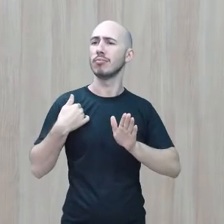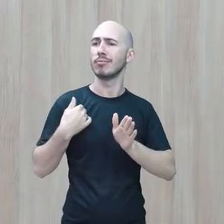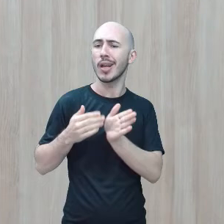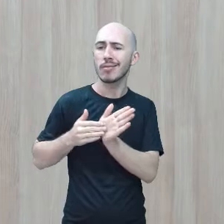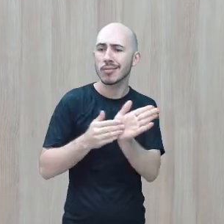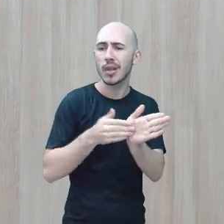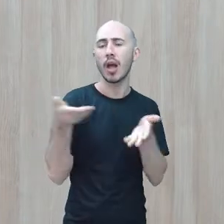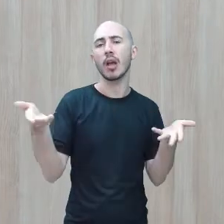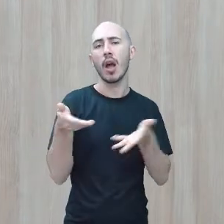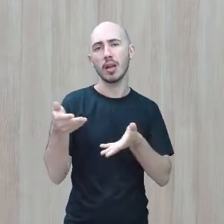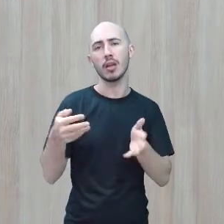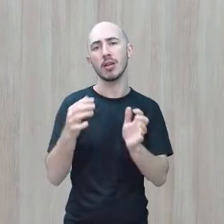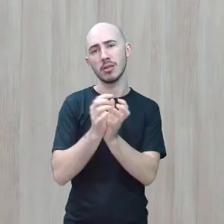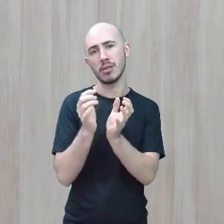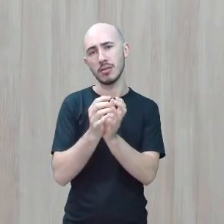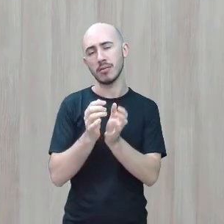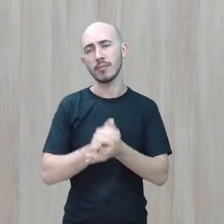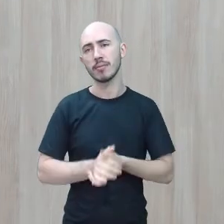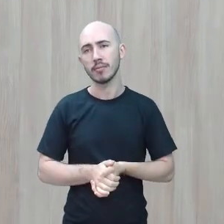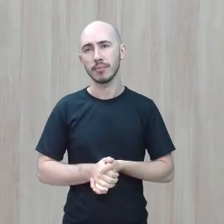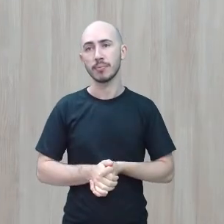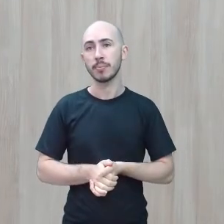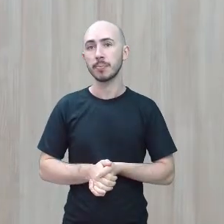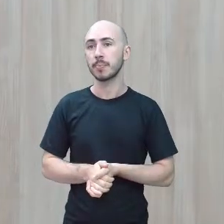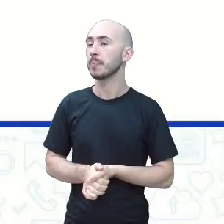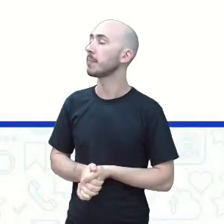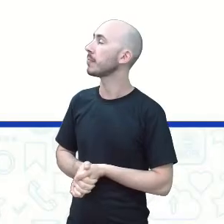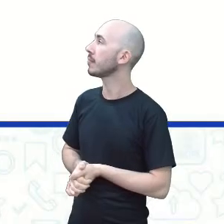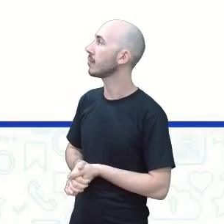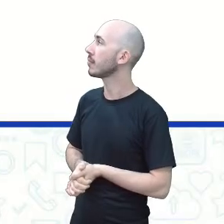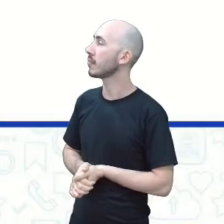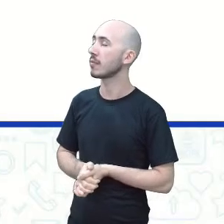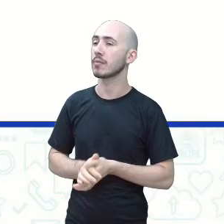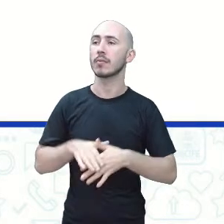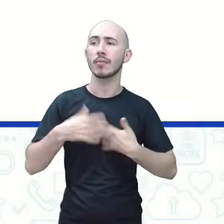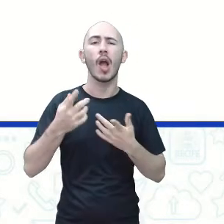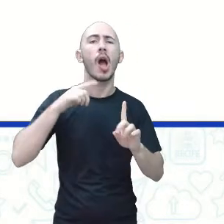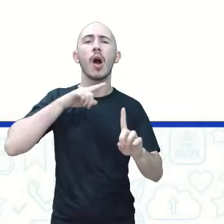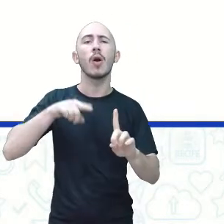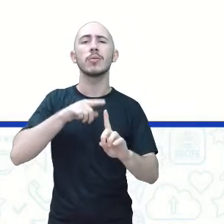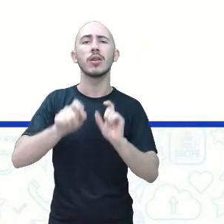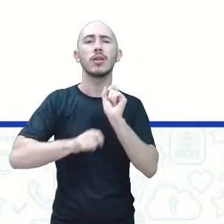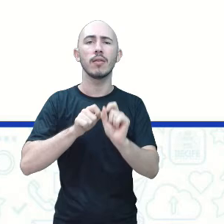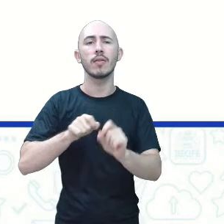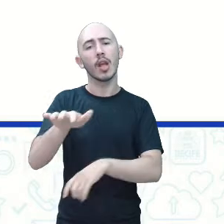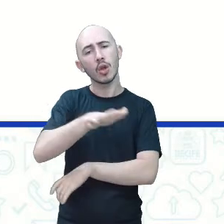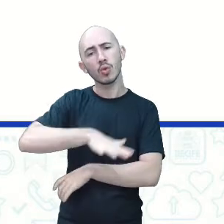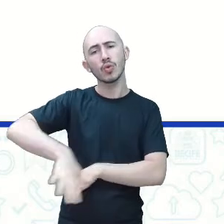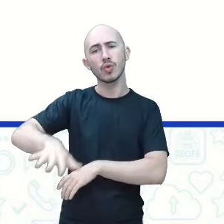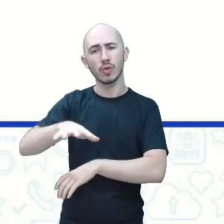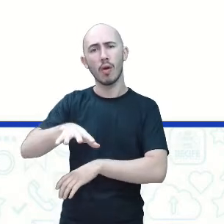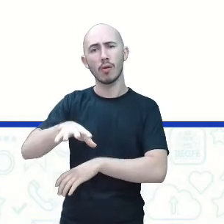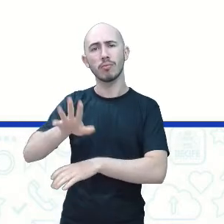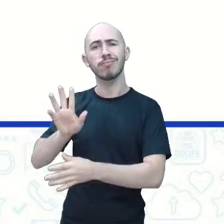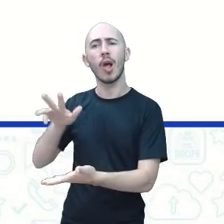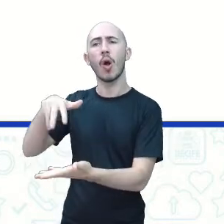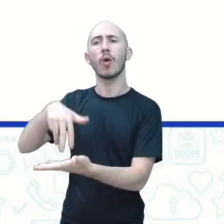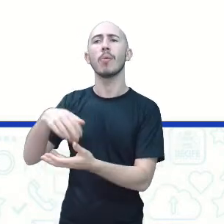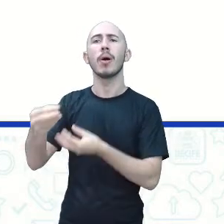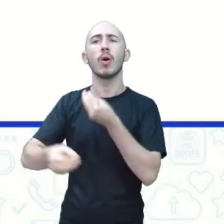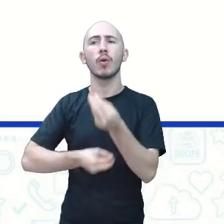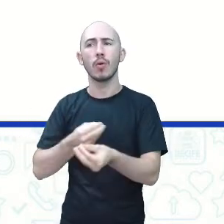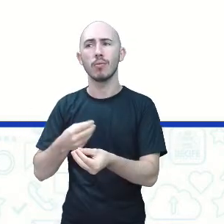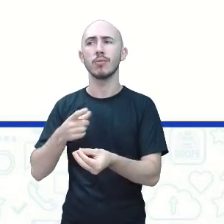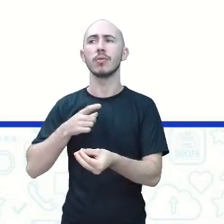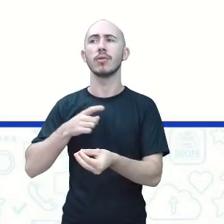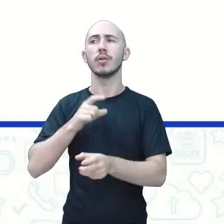aqui na cidade do Recife. Né? O plano diretor visa orientar a ocupação do solo urbano, se baseando, por um